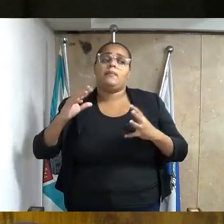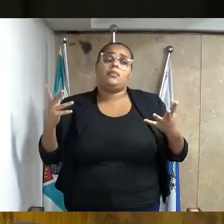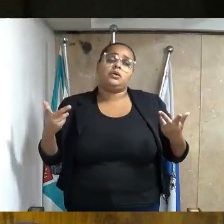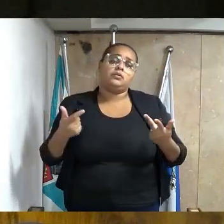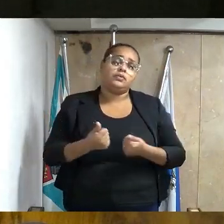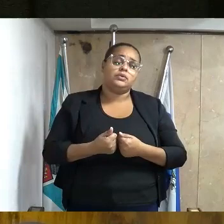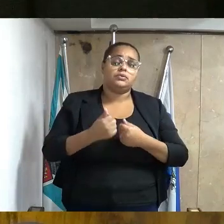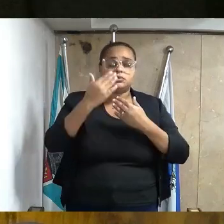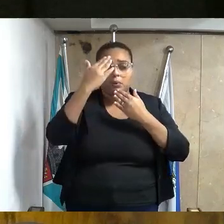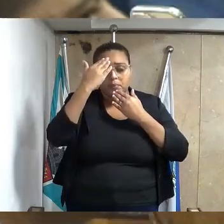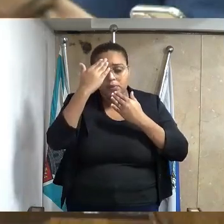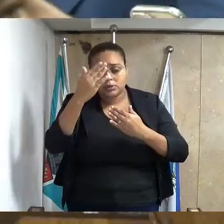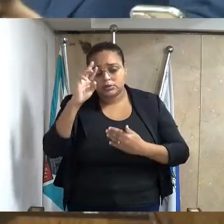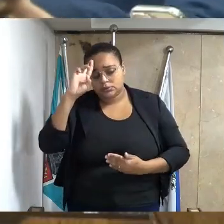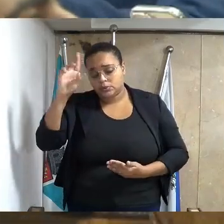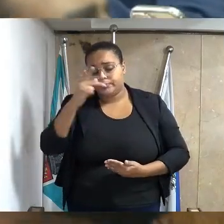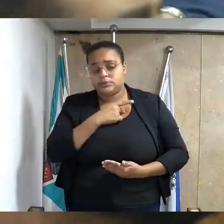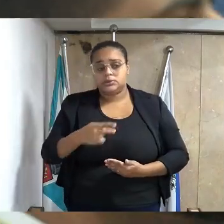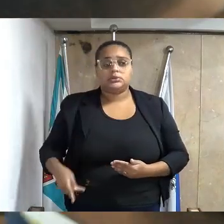presidente.